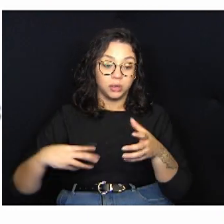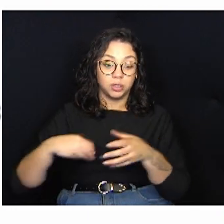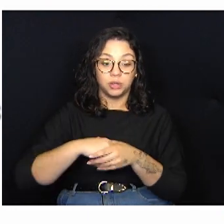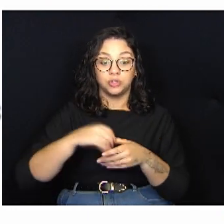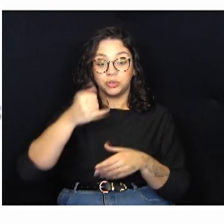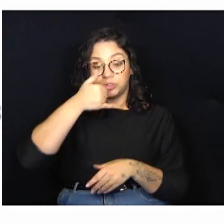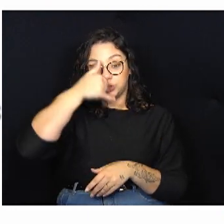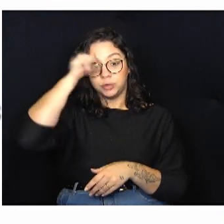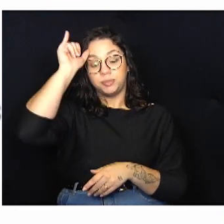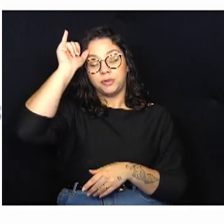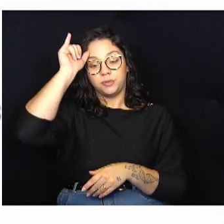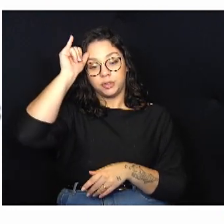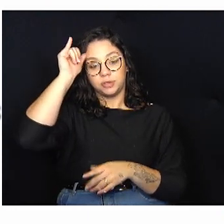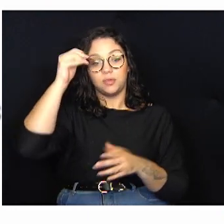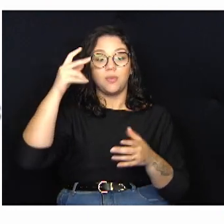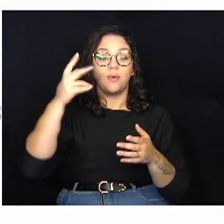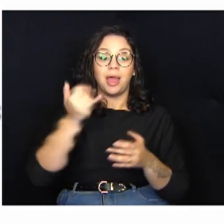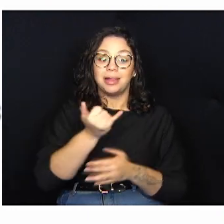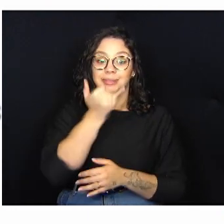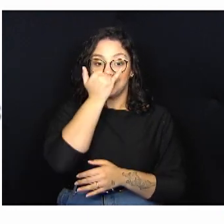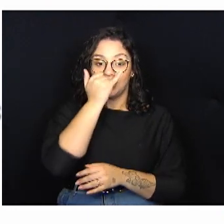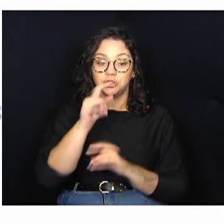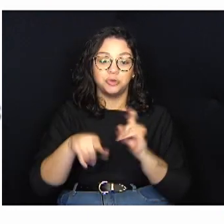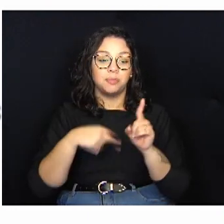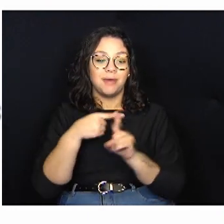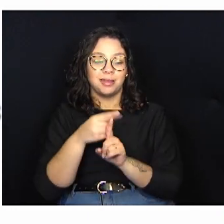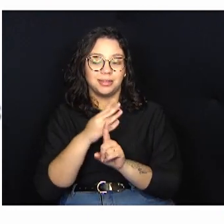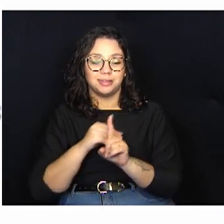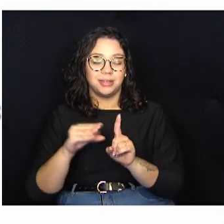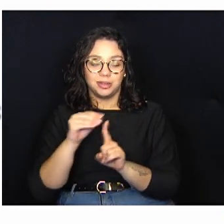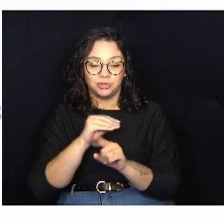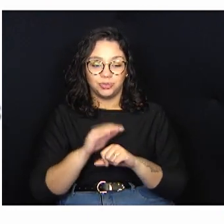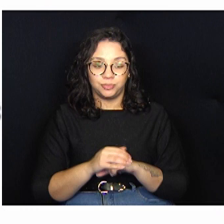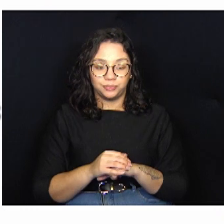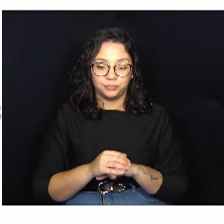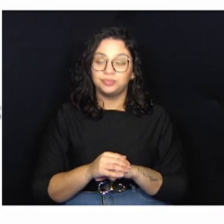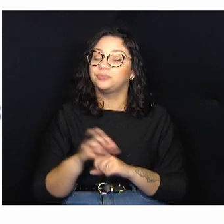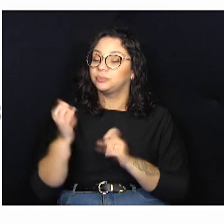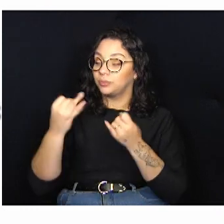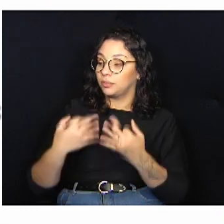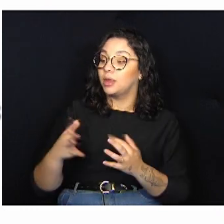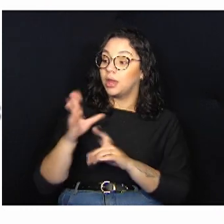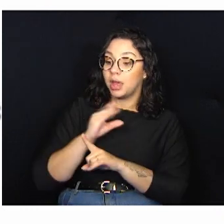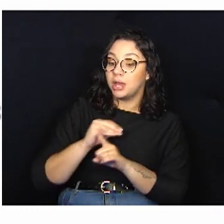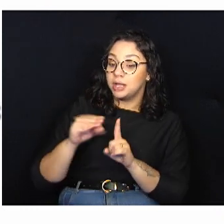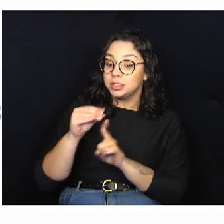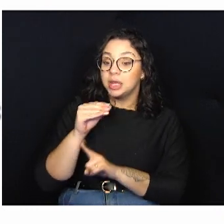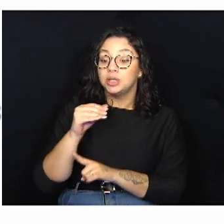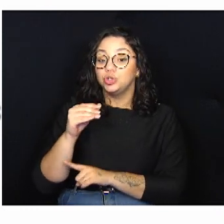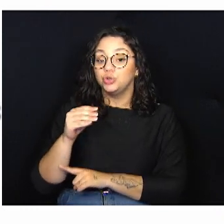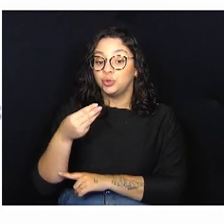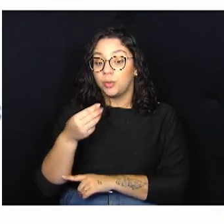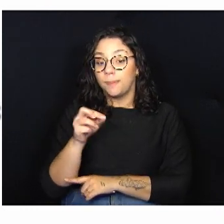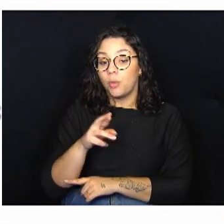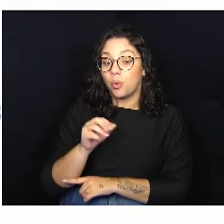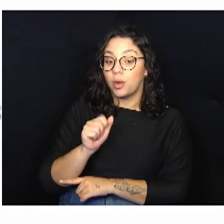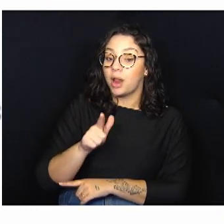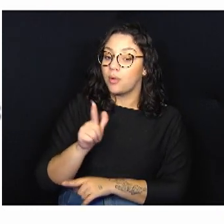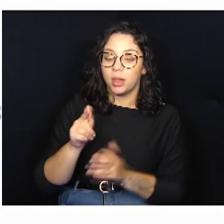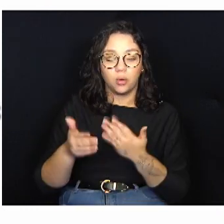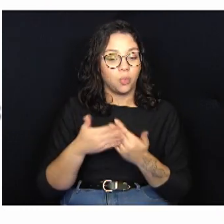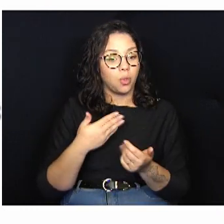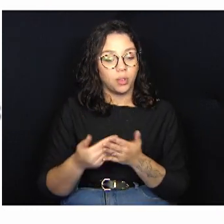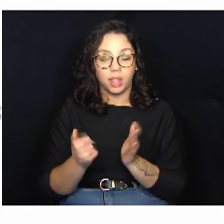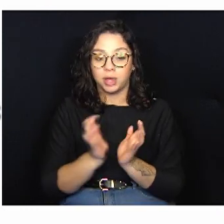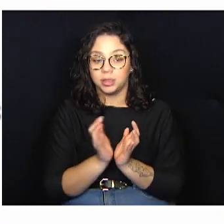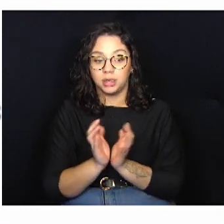e Assédio. A vereadora afirma que o assédio moral é um problema que atinge qualquer categoria de trabalho e que deve ser